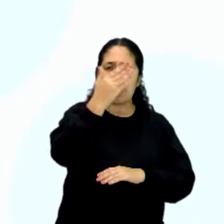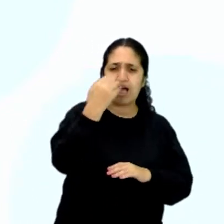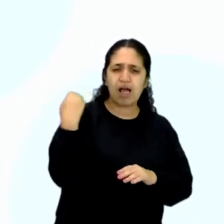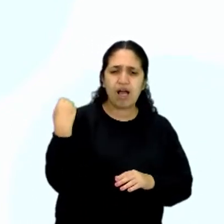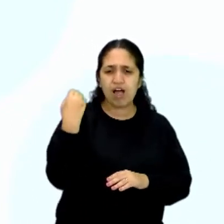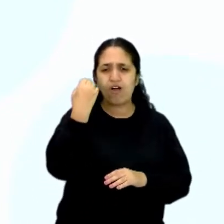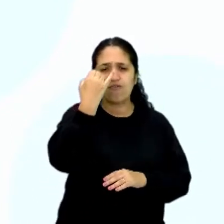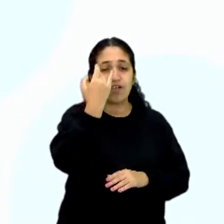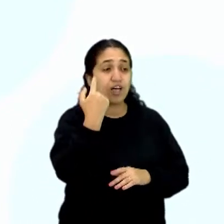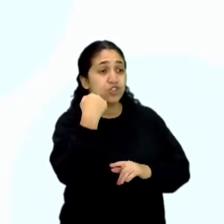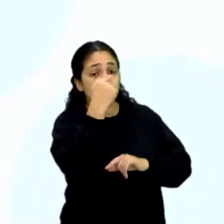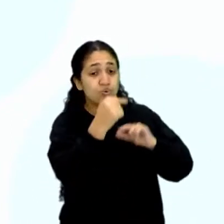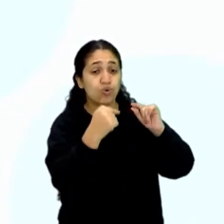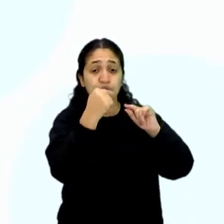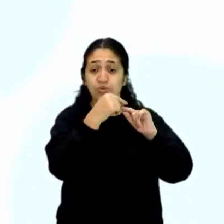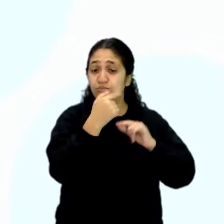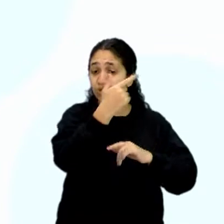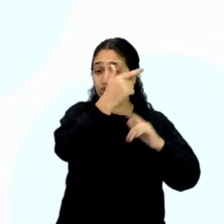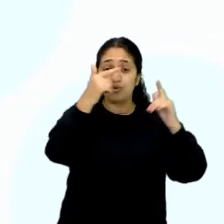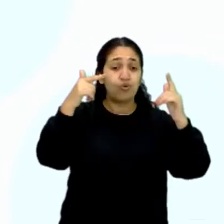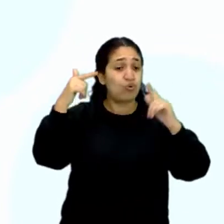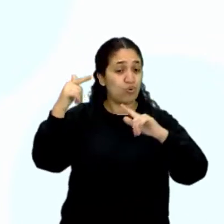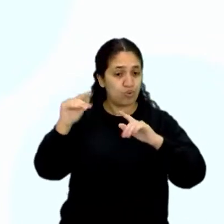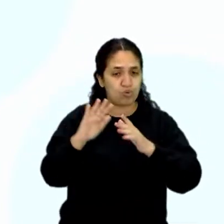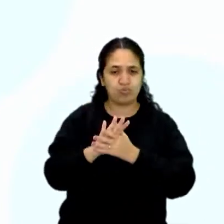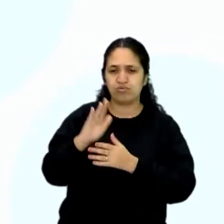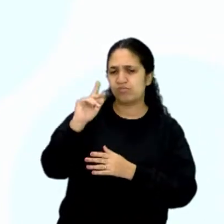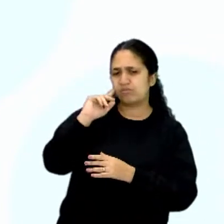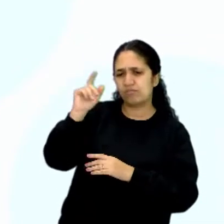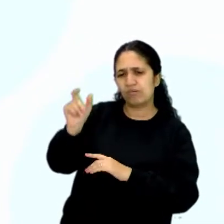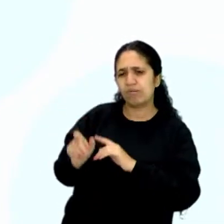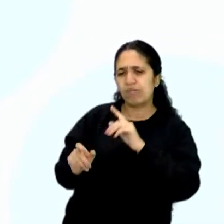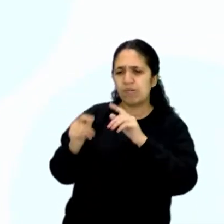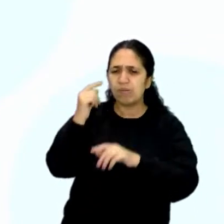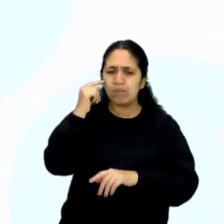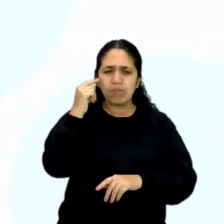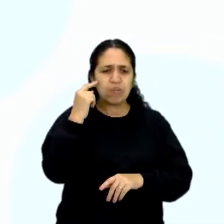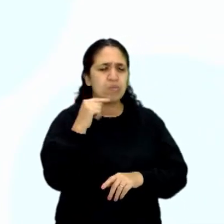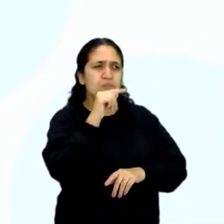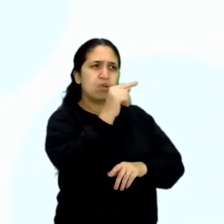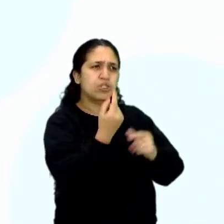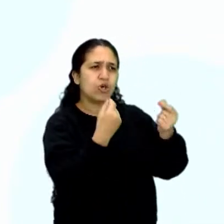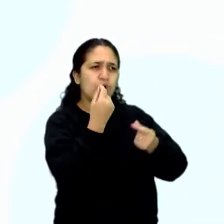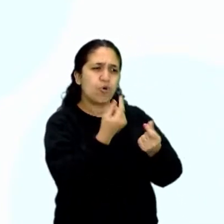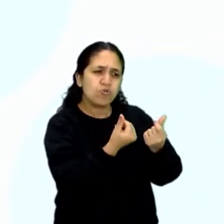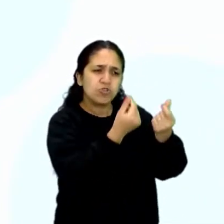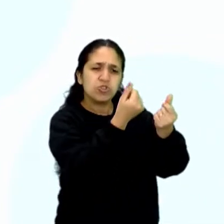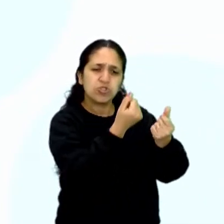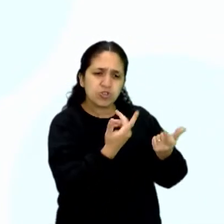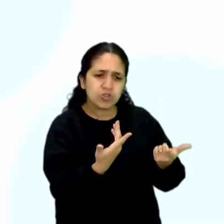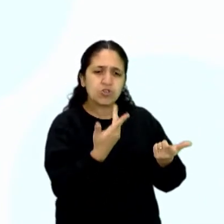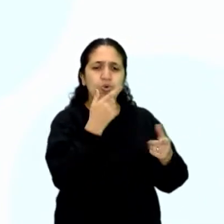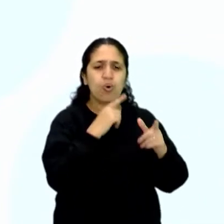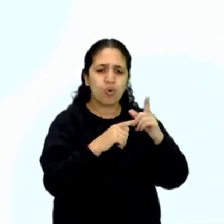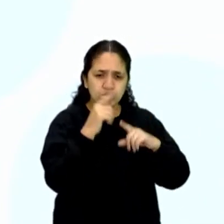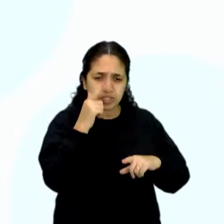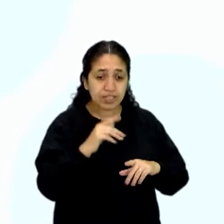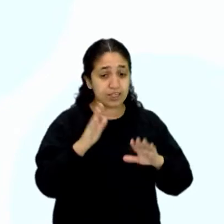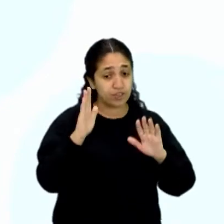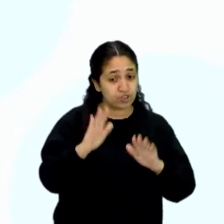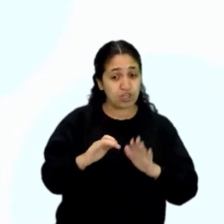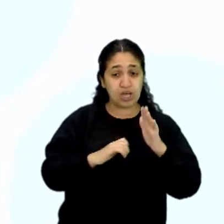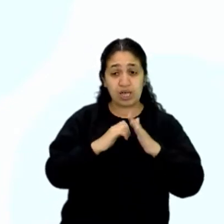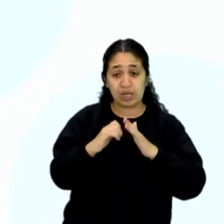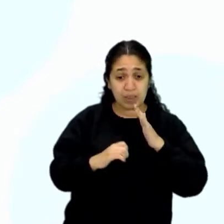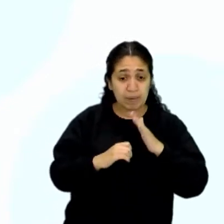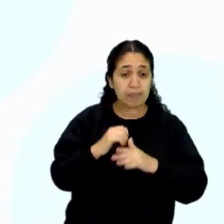têm outros objetivos. O homem pensa em usar o espaço como forma de ganhar dinheiro. Já existem empresas, por exemplo, para